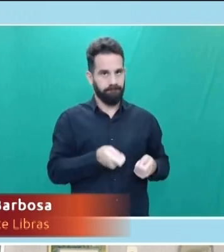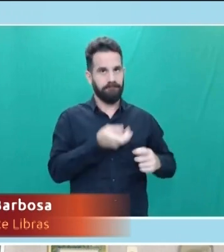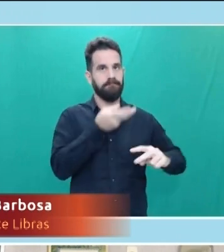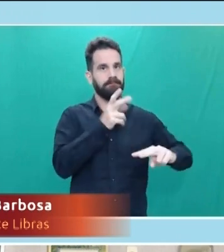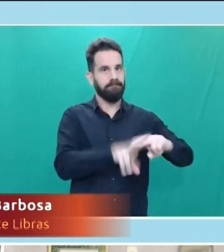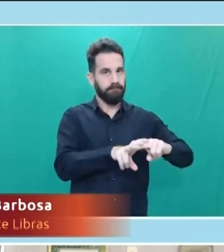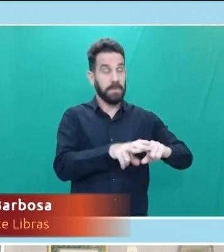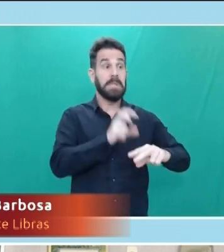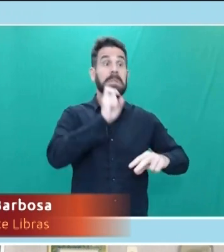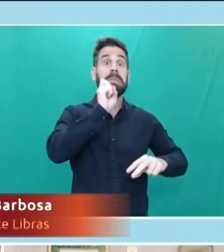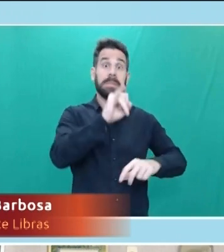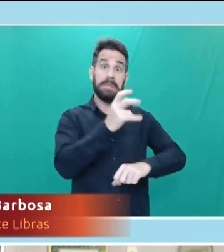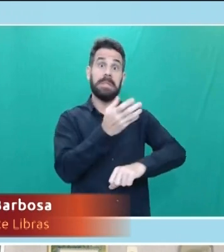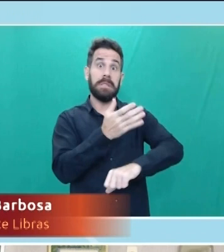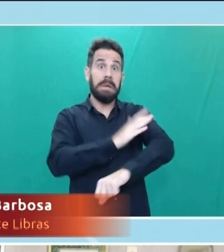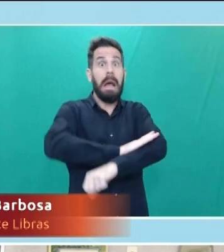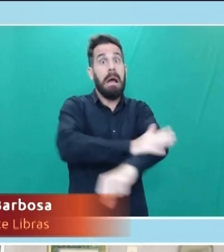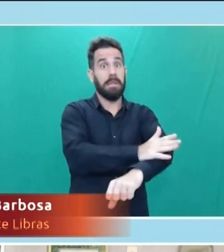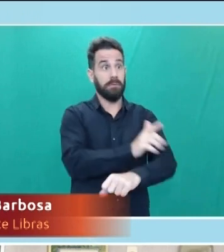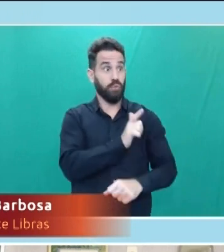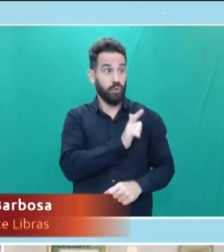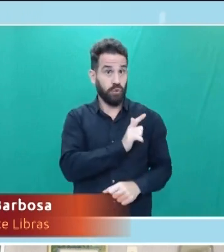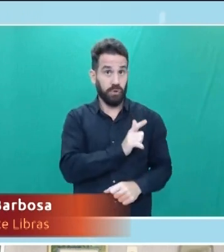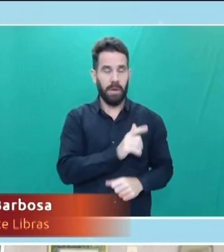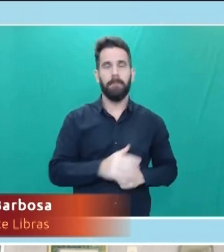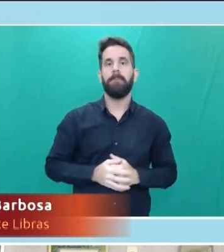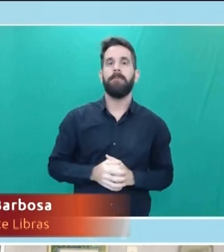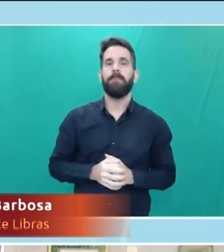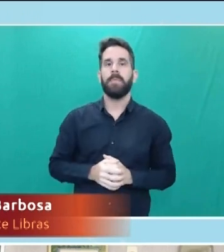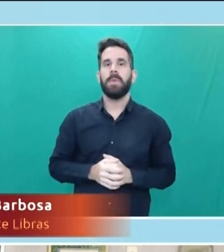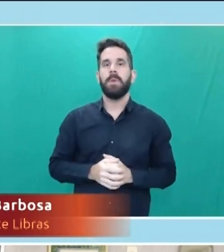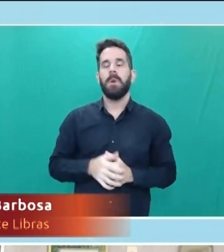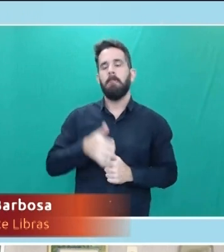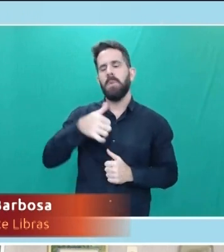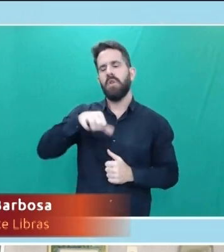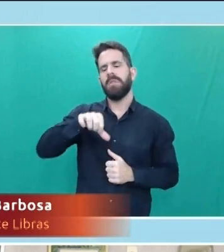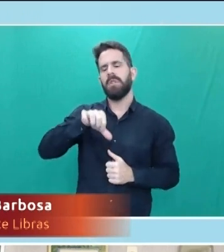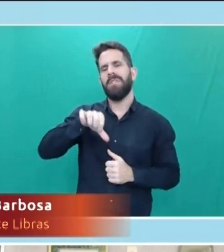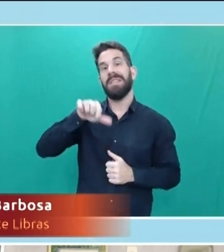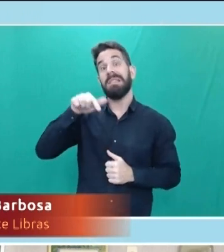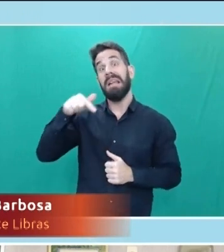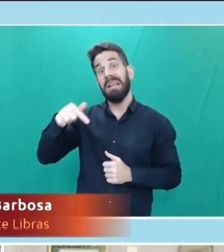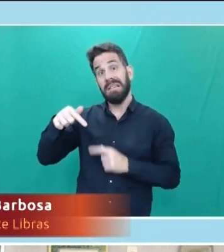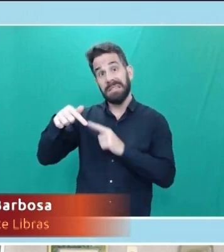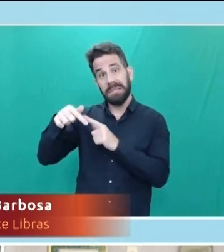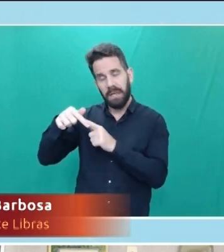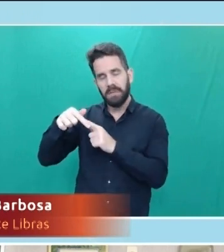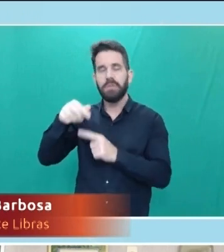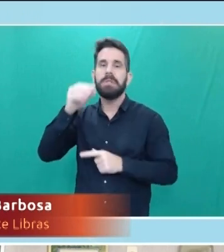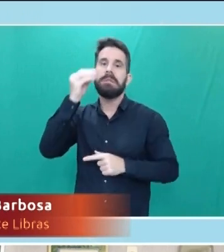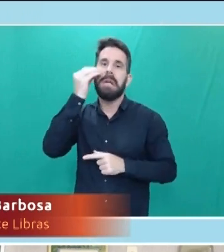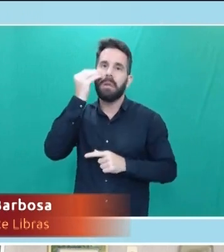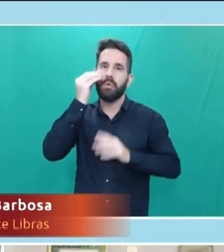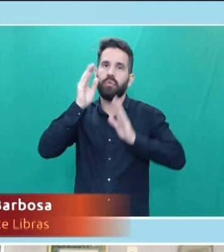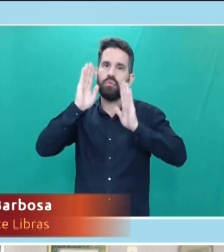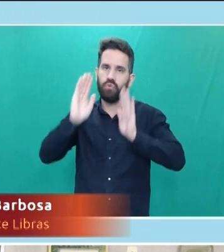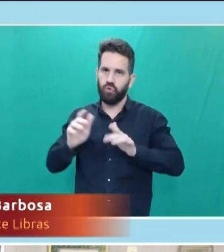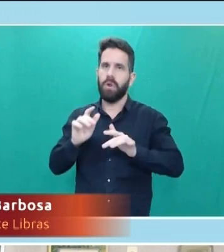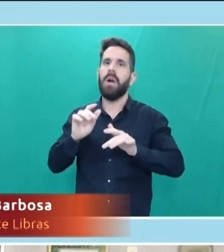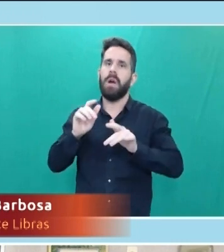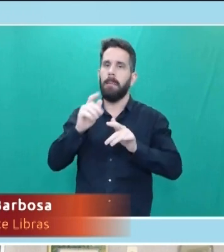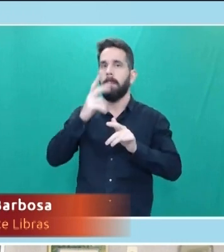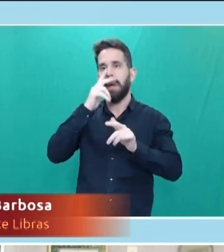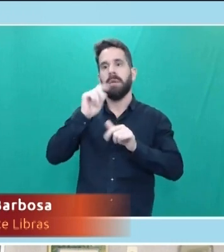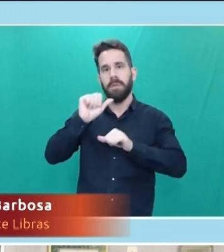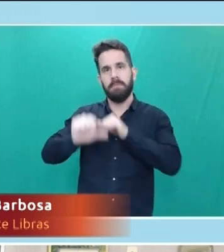praticassem esse tipo de conduta. Em 97, a gente teve uma tentativa de ampliação, porque, como a professora Bartira